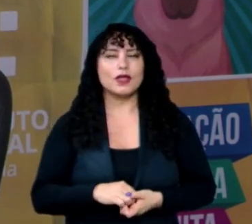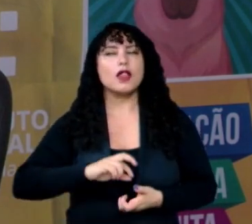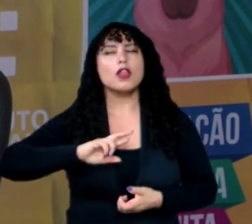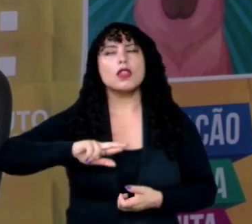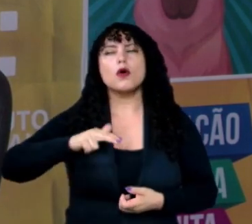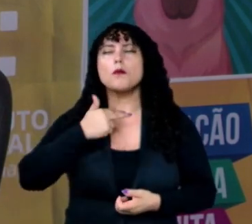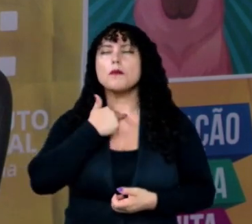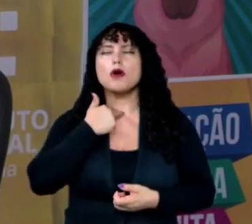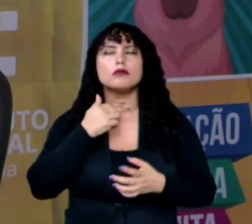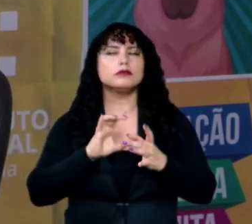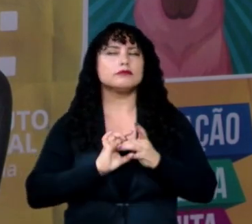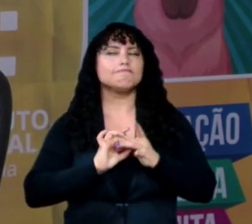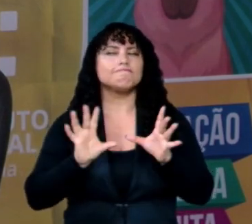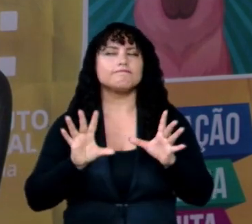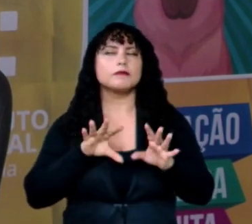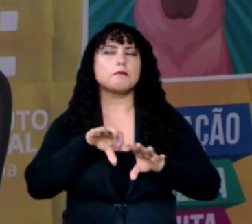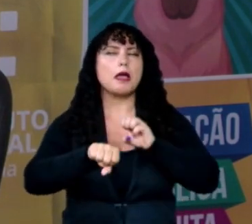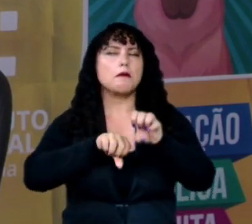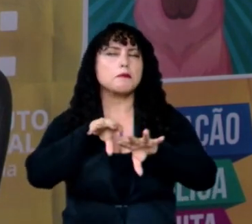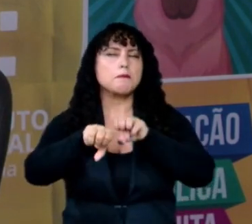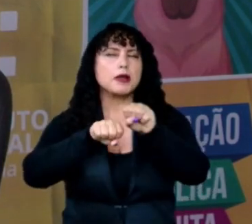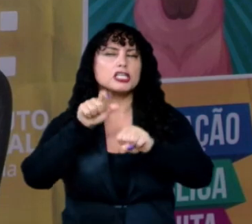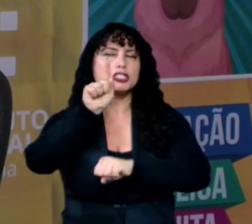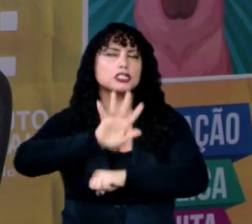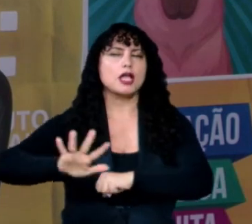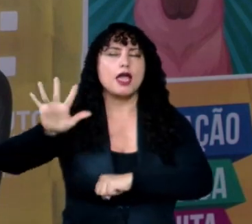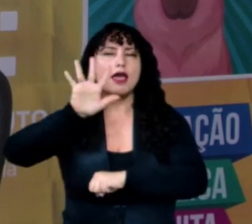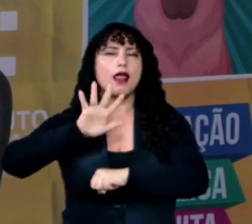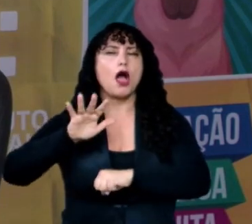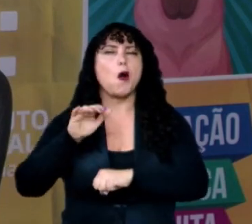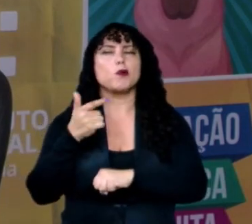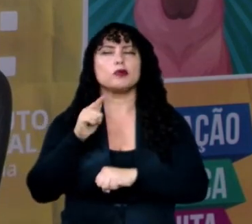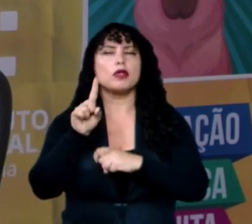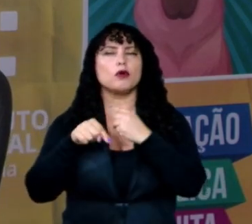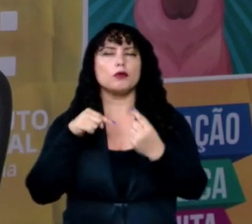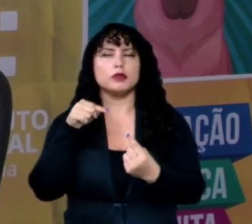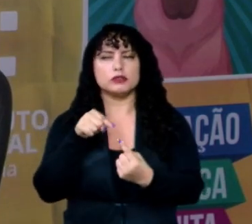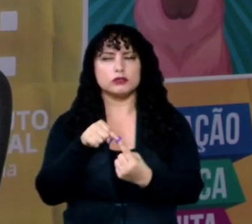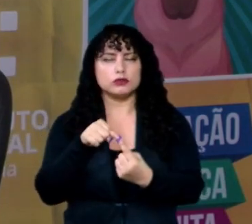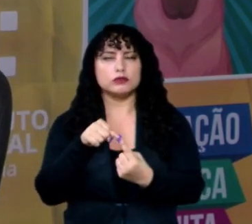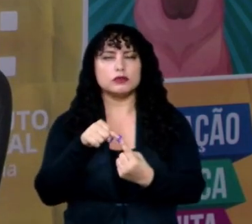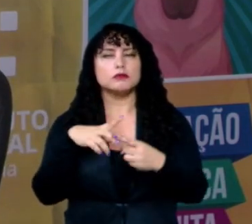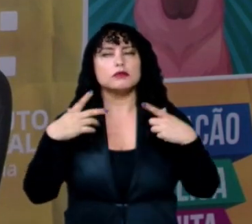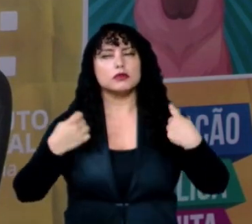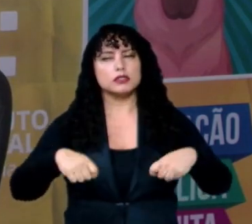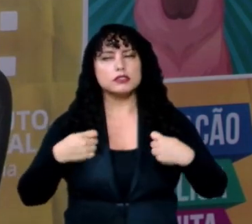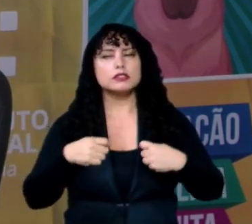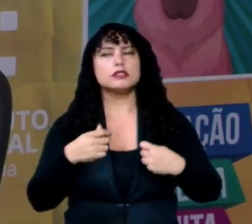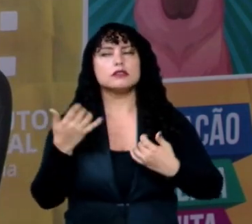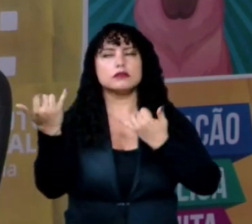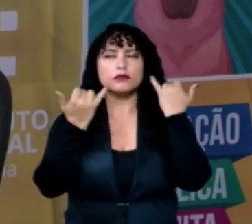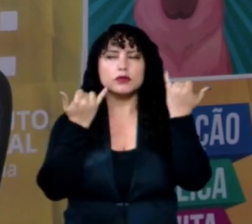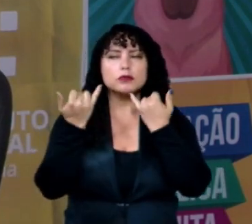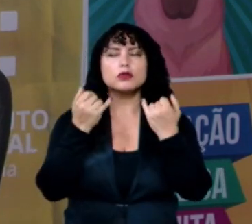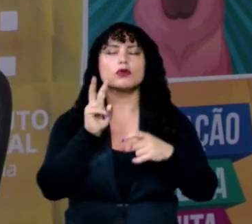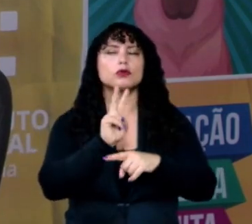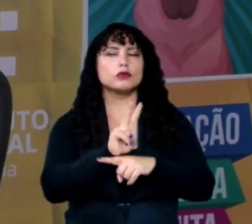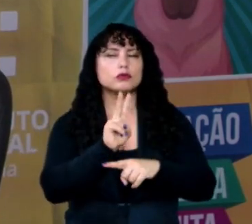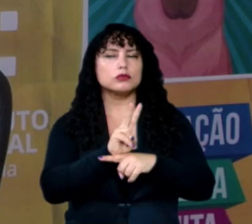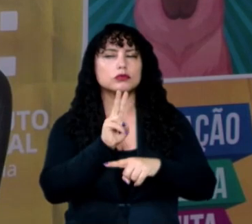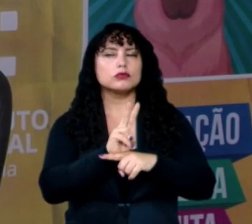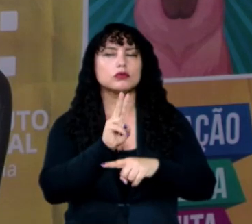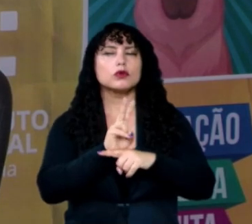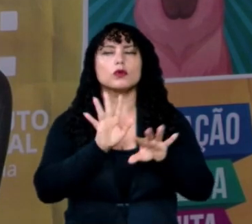não pode permitir que a coleta seja geral e que não tenha nenhum objetivo. É preciso que esse dado seja cuidado